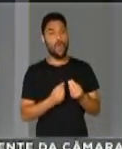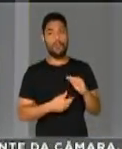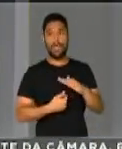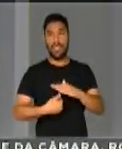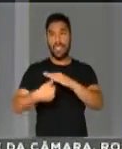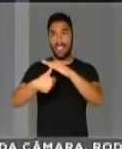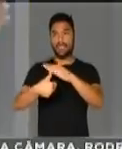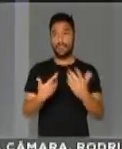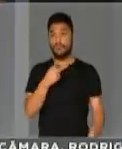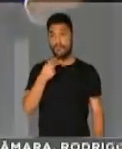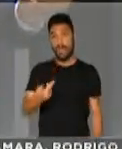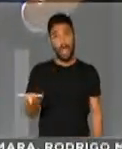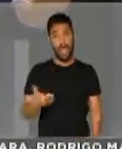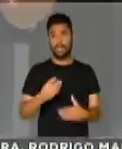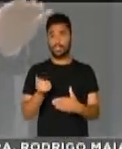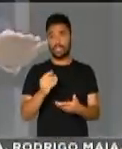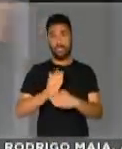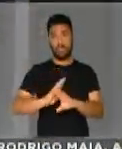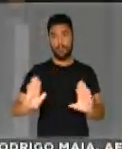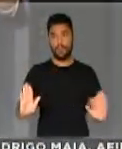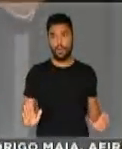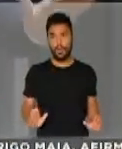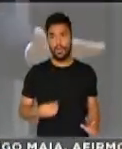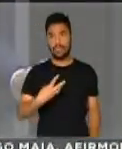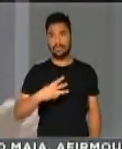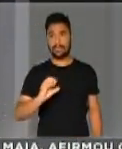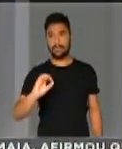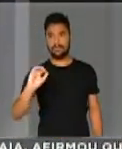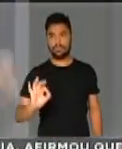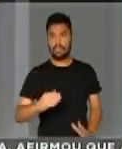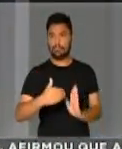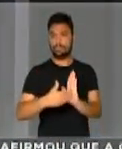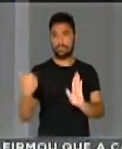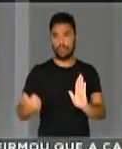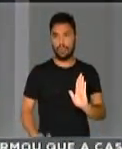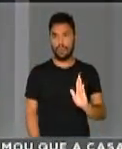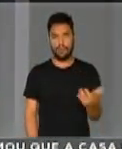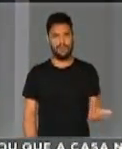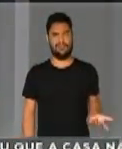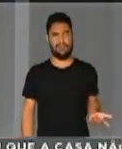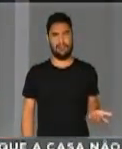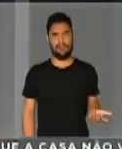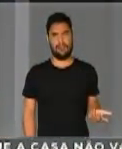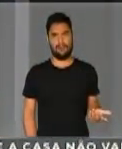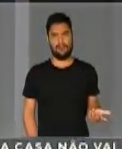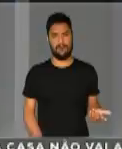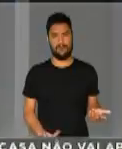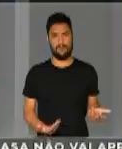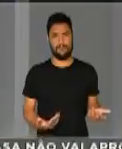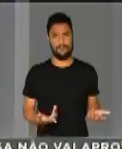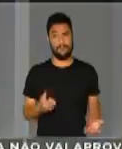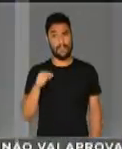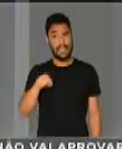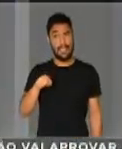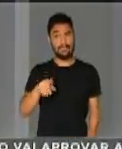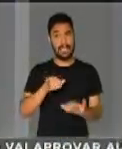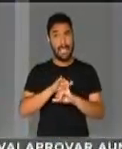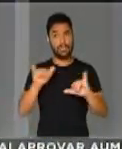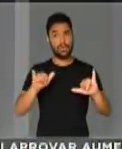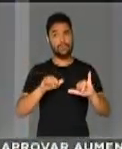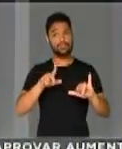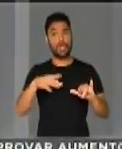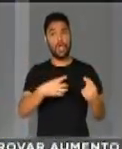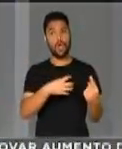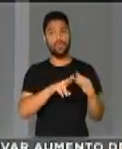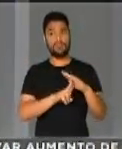reitor de uma hora para outra e fala, não tem mais 30%? Primeiro, o anúncio foi sobre a